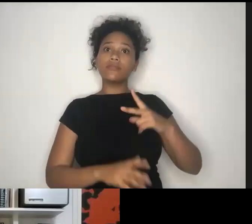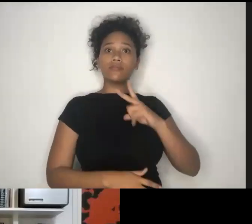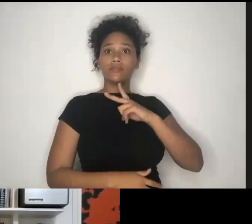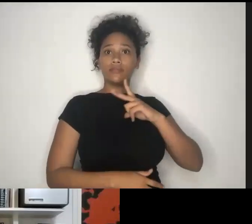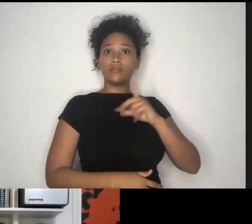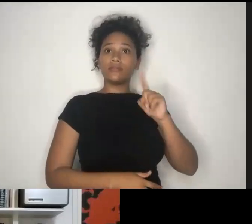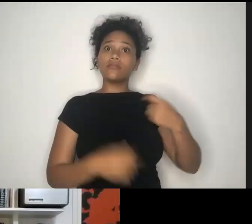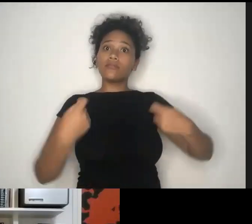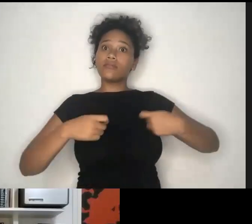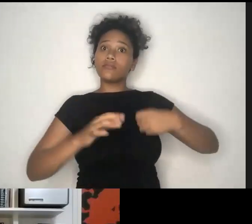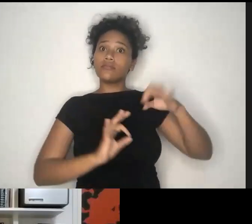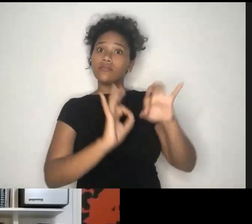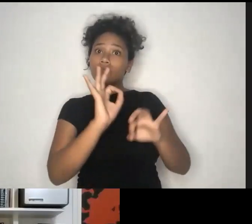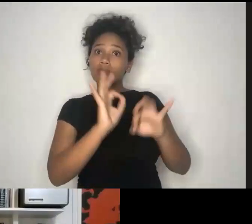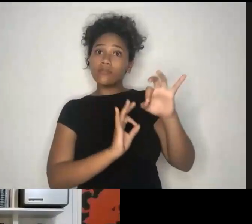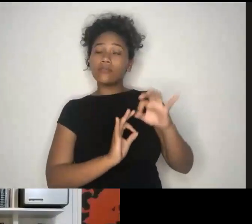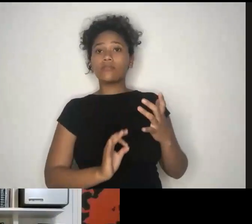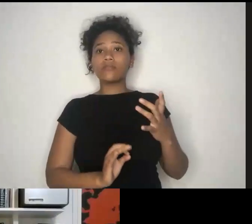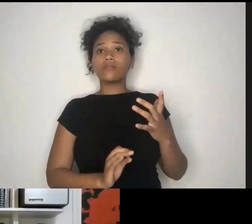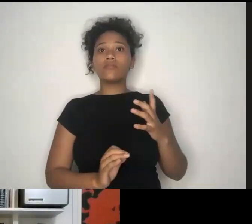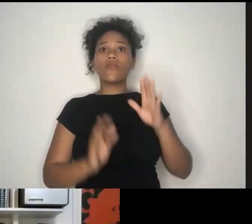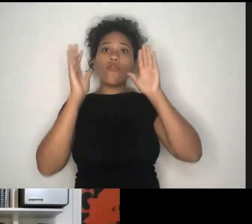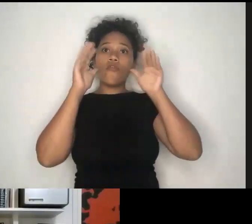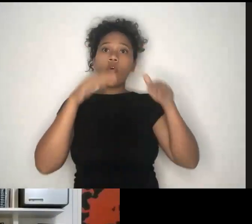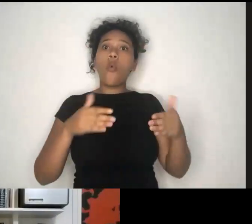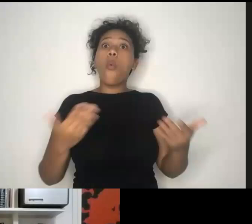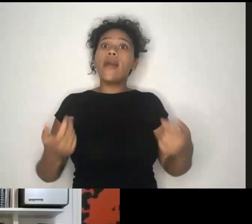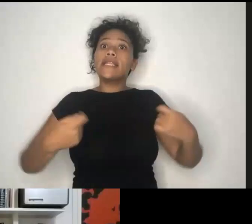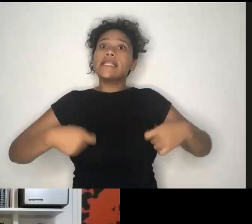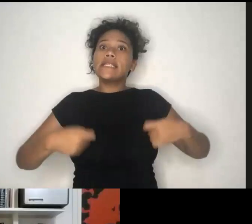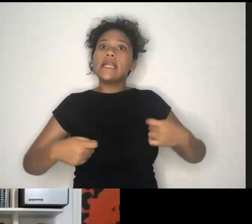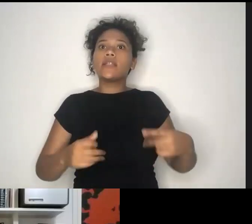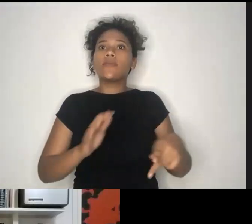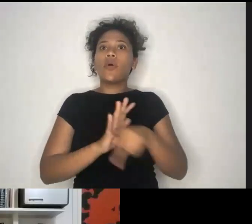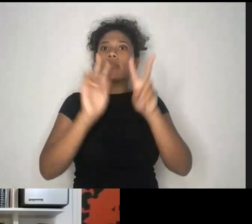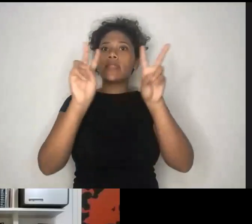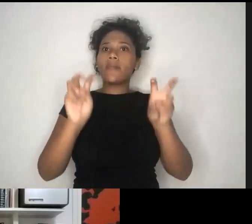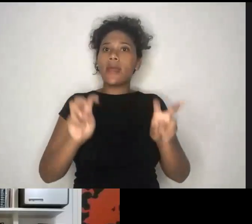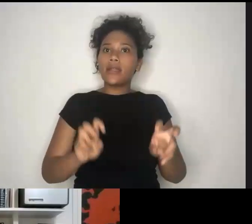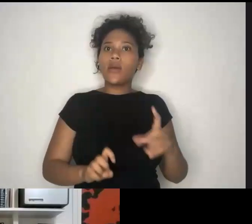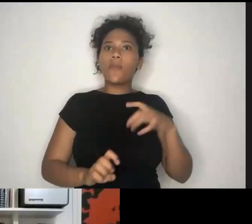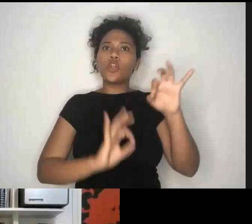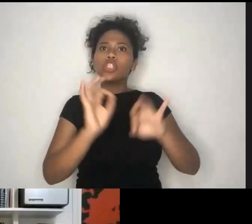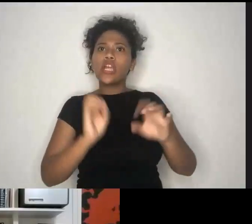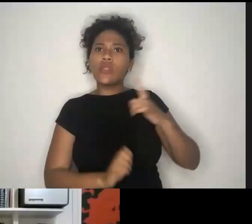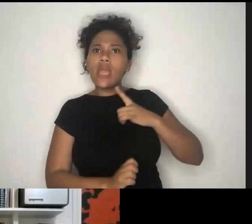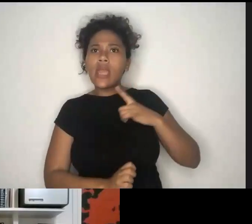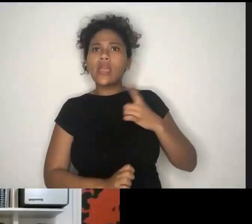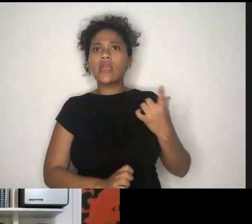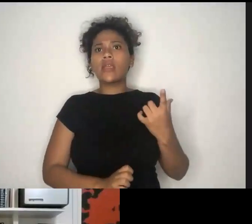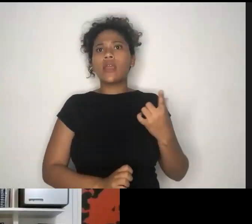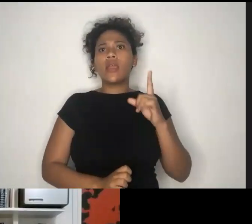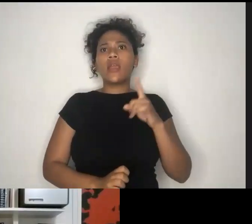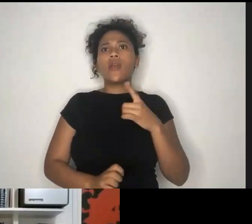precisam ser elaboradas com foco e necessidades temáticas que os projetos têm uma seja uma questão